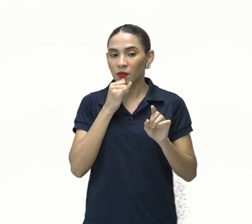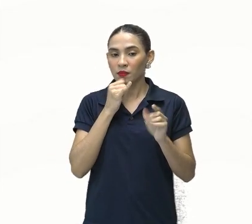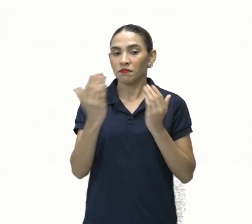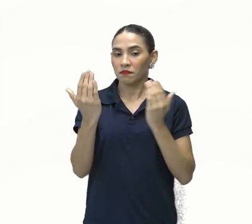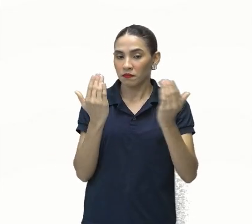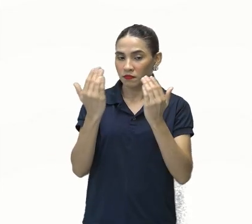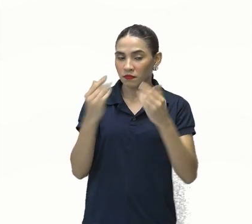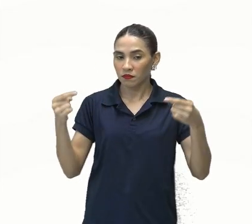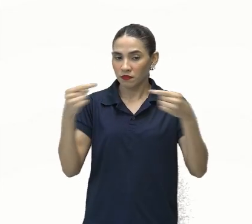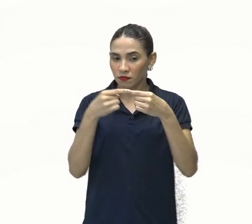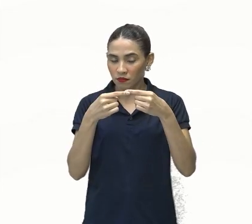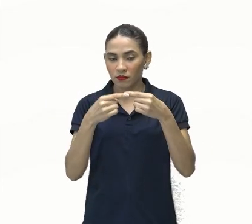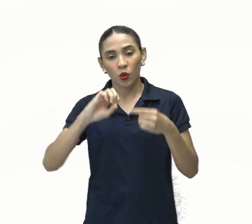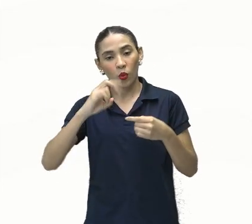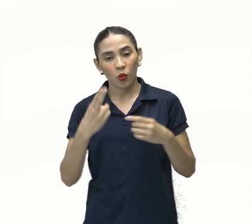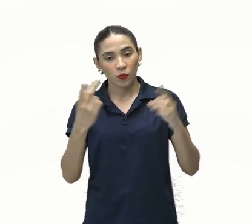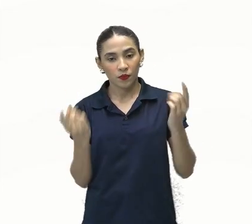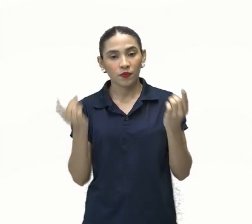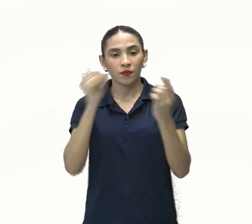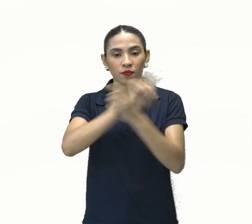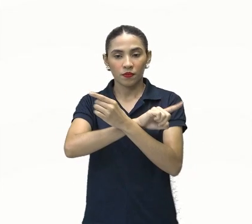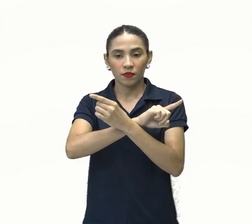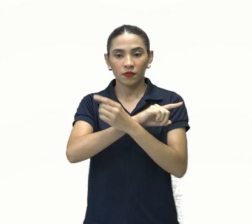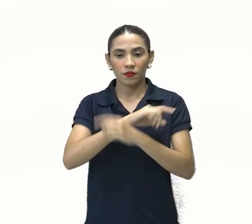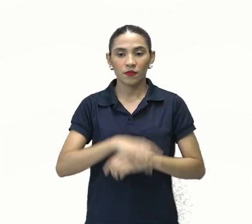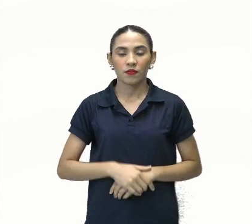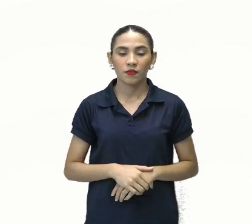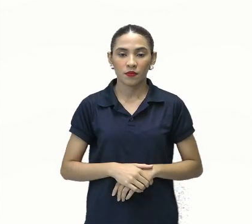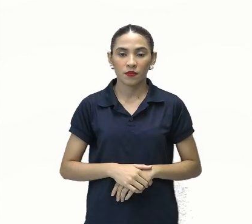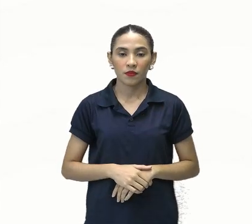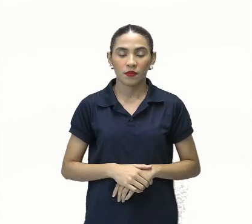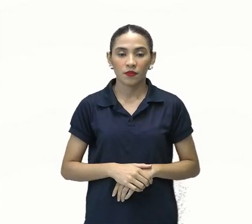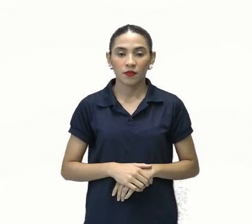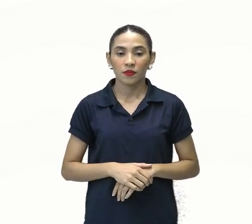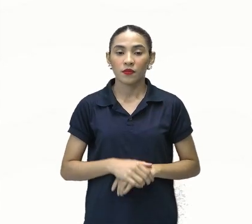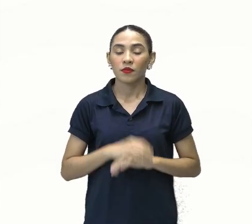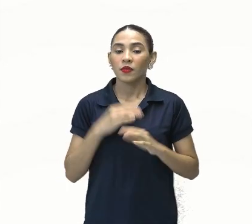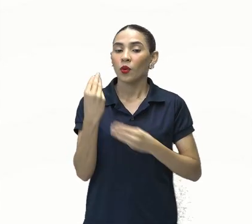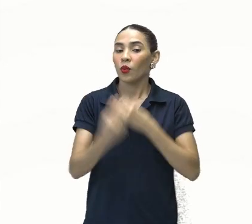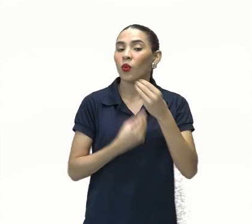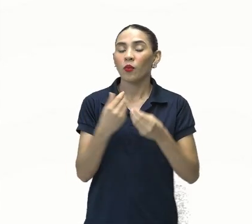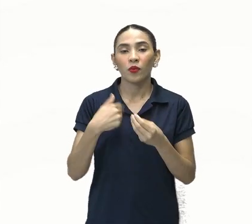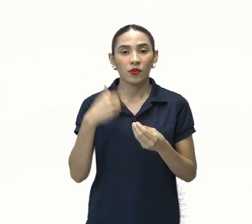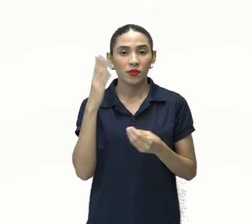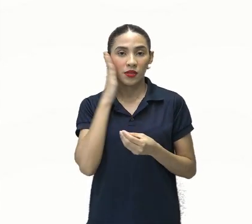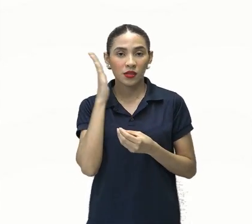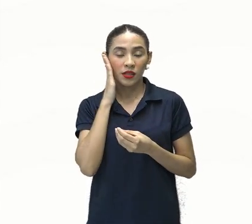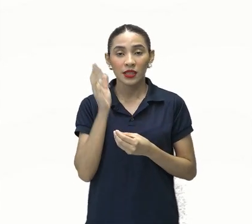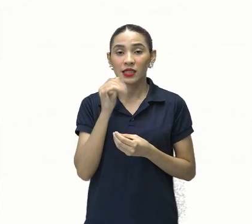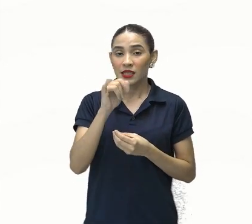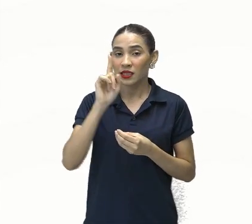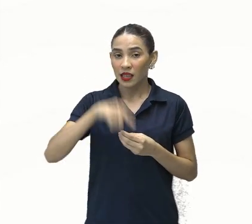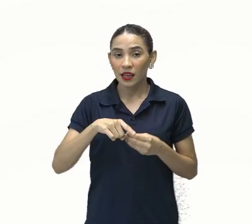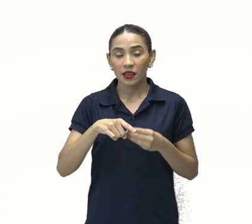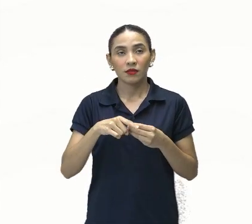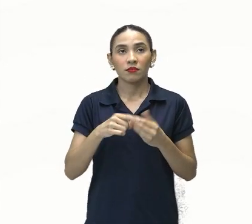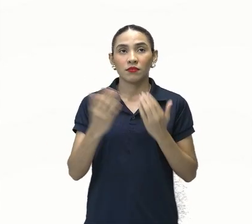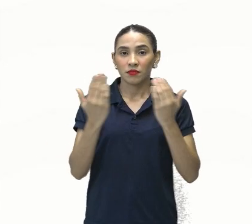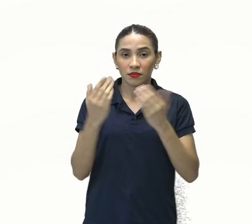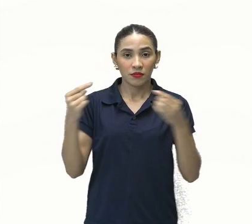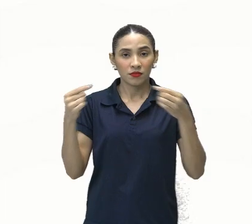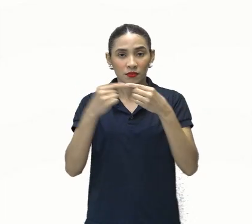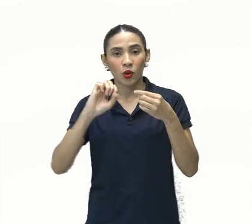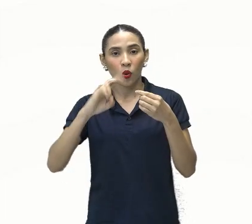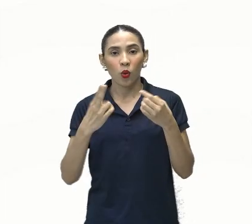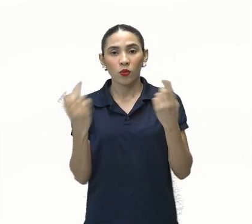ou elas são inversamente proporcionais, né? E como é que eu sei se é diretamente ou